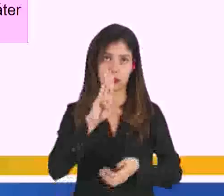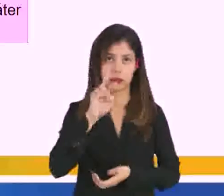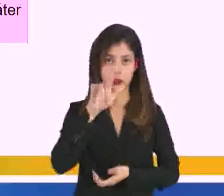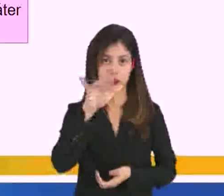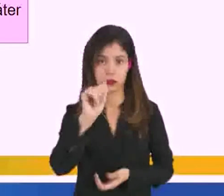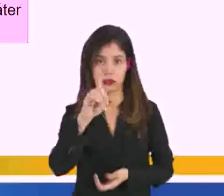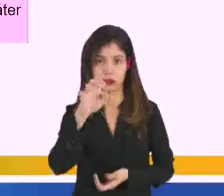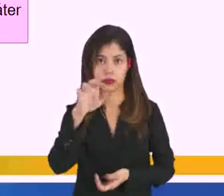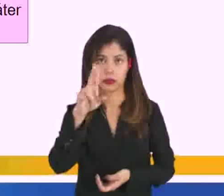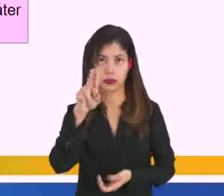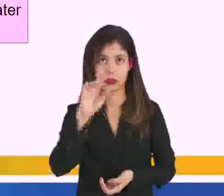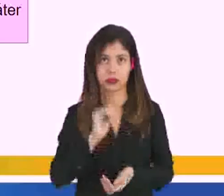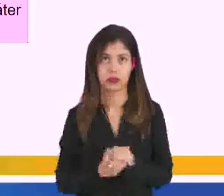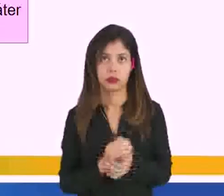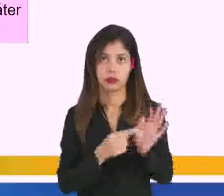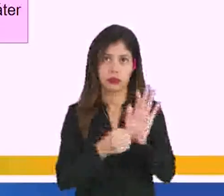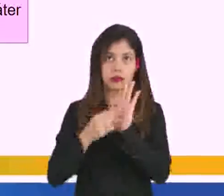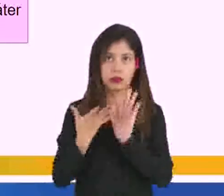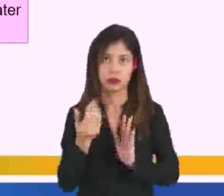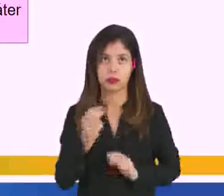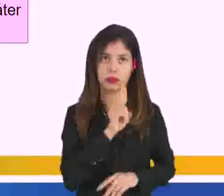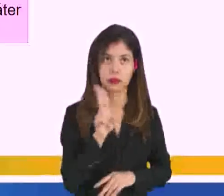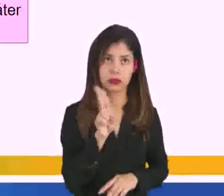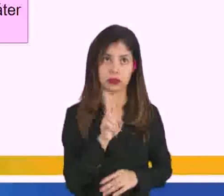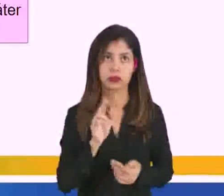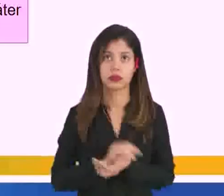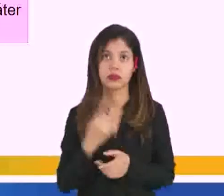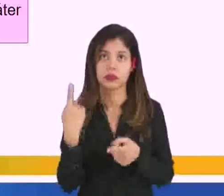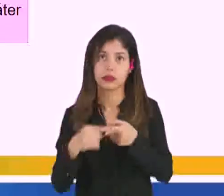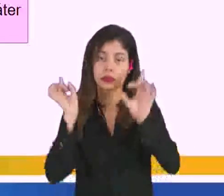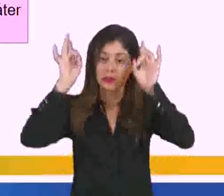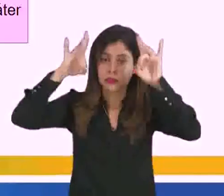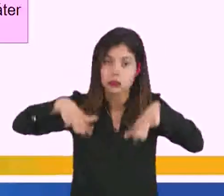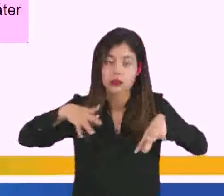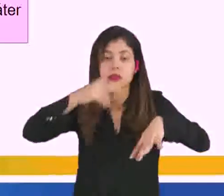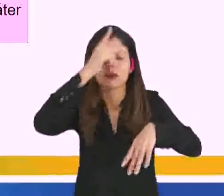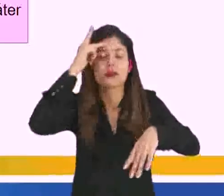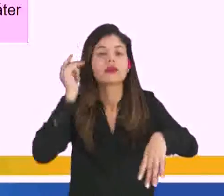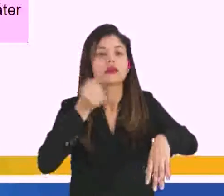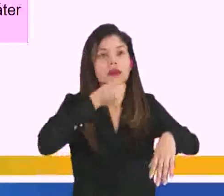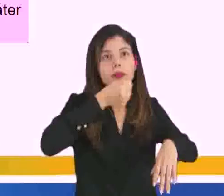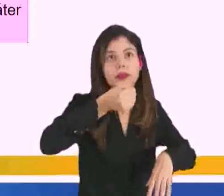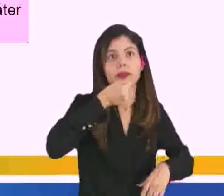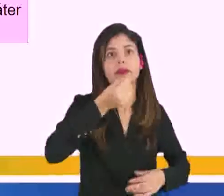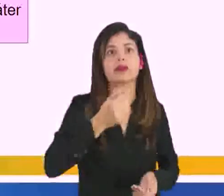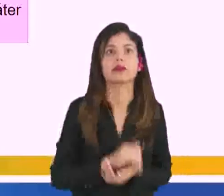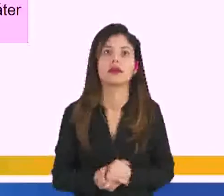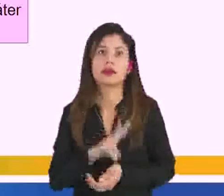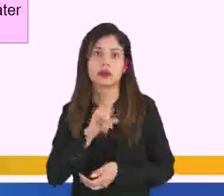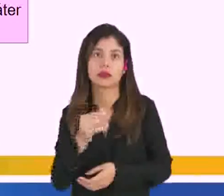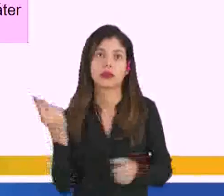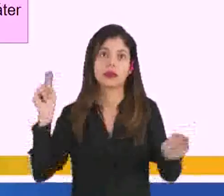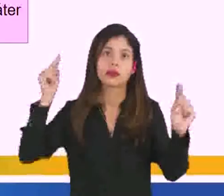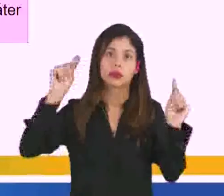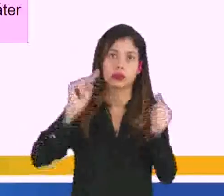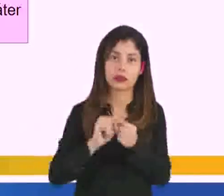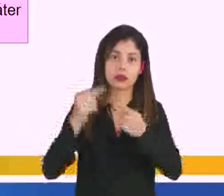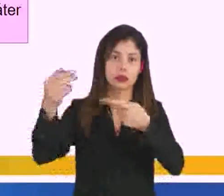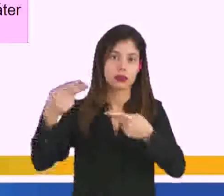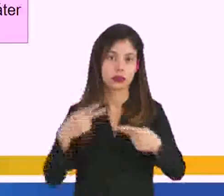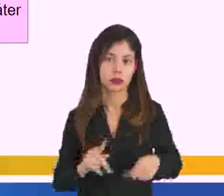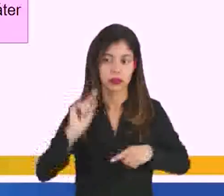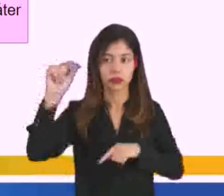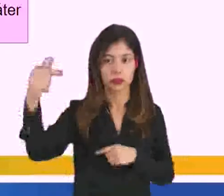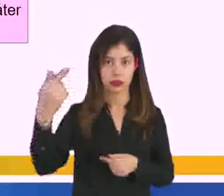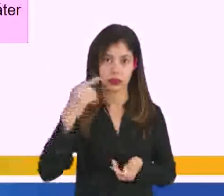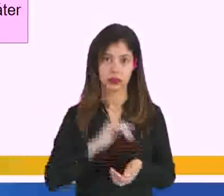A amostragem bola de neve, ela vai receber esse nome porque na última pessoa entrevistada, ela já vai indicar ou convidar